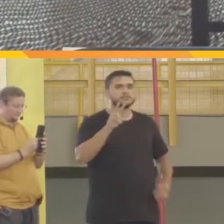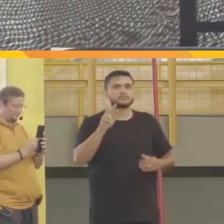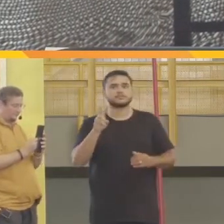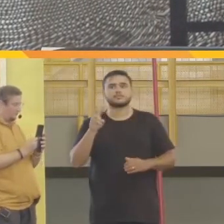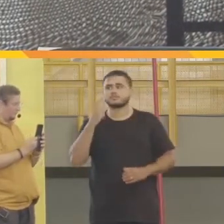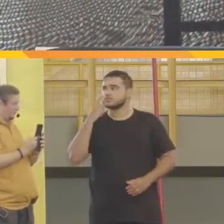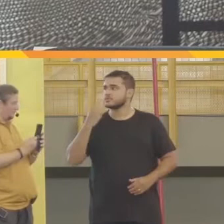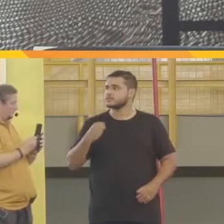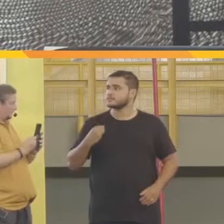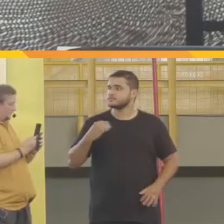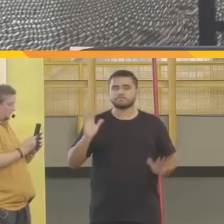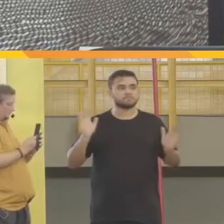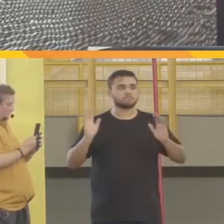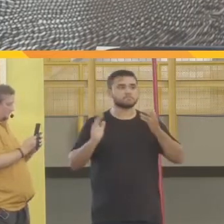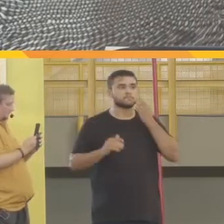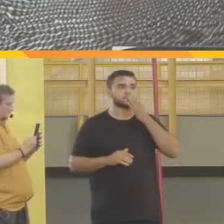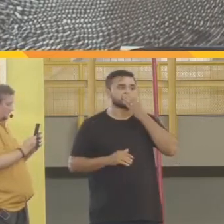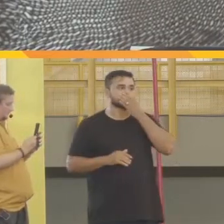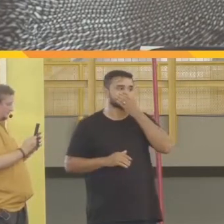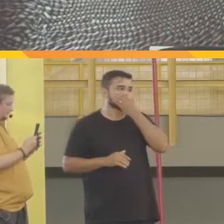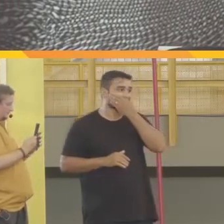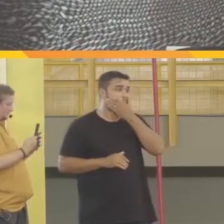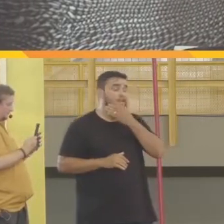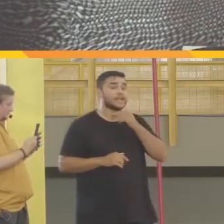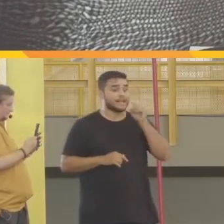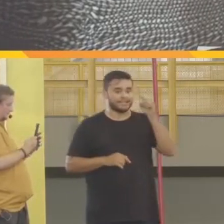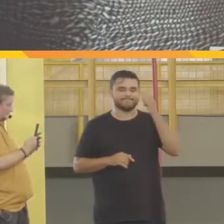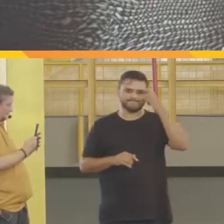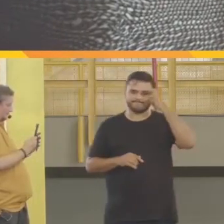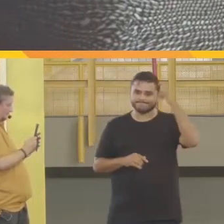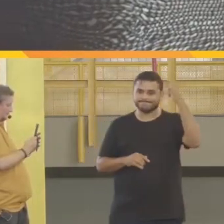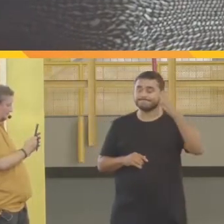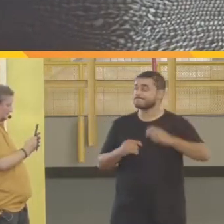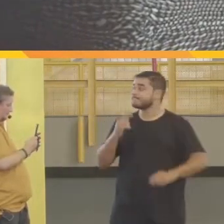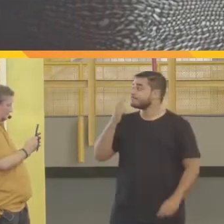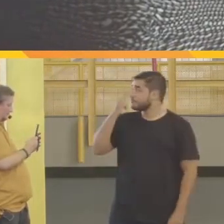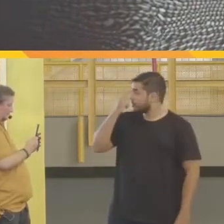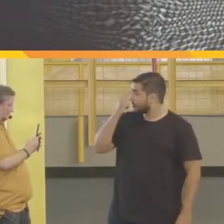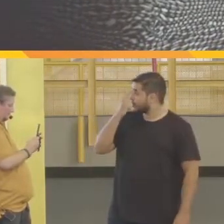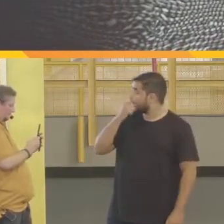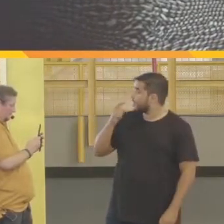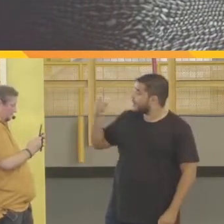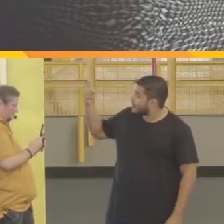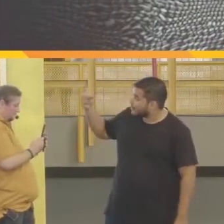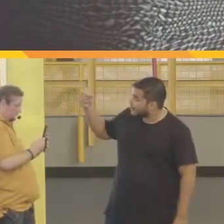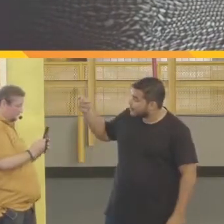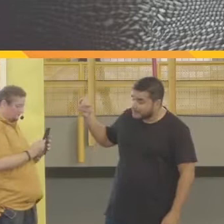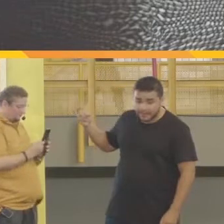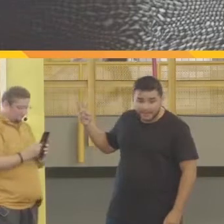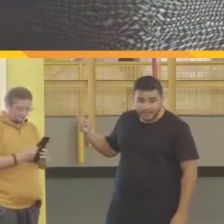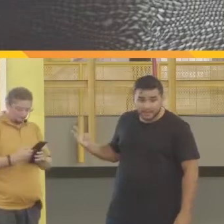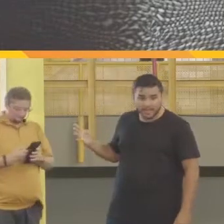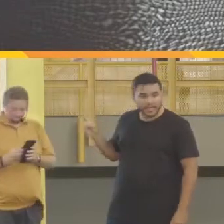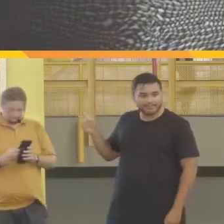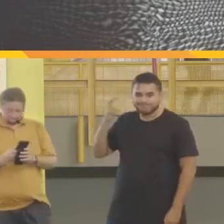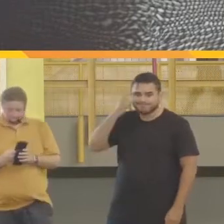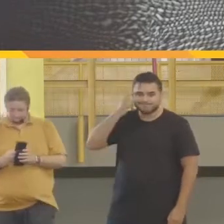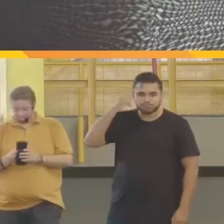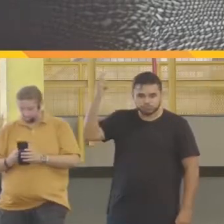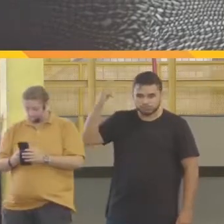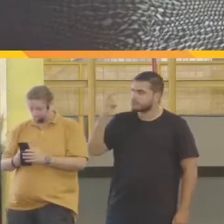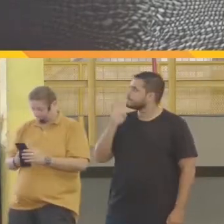aqui? Porque se ele estivesse por aqui, eu adoraria bater um papo com ele, falando a respeito de alguns desses principais